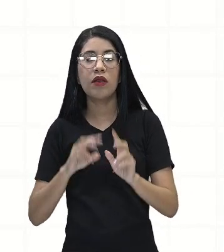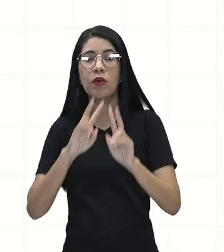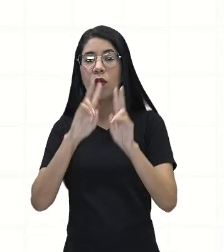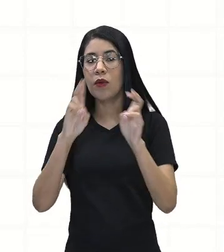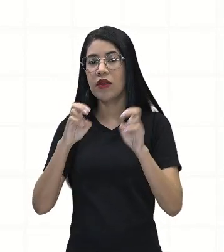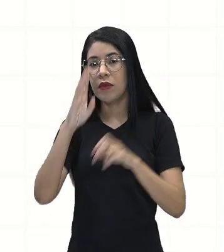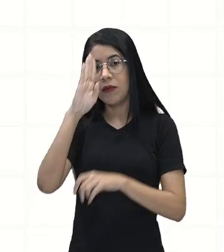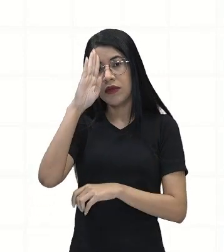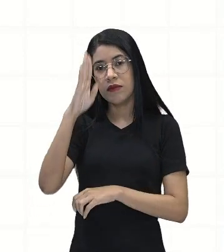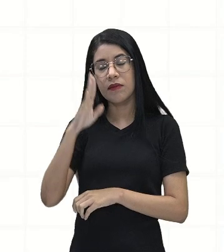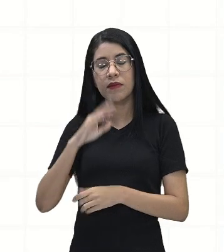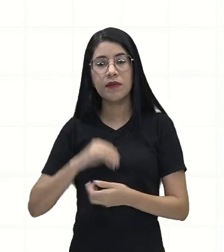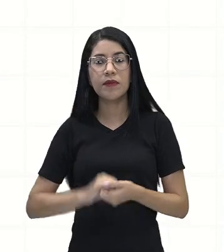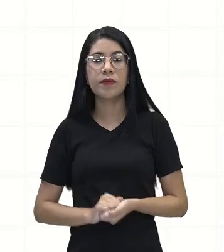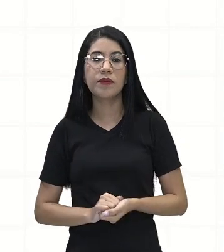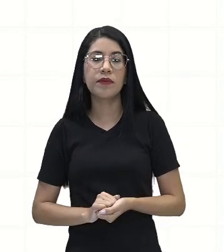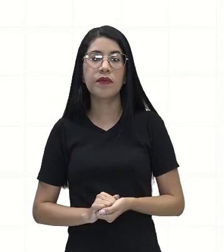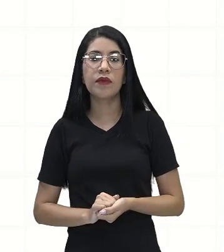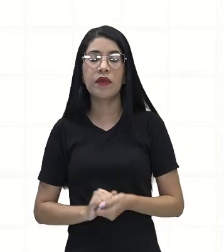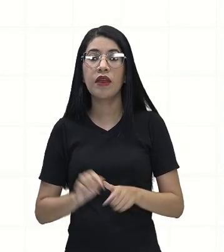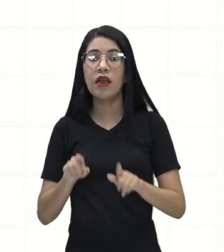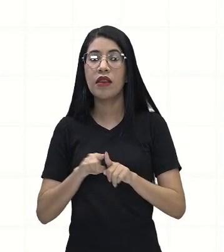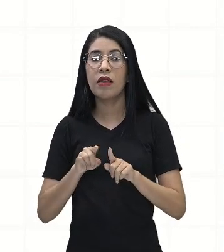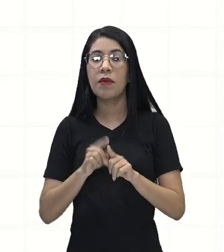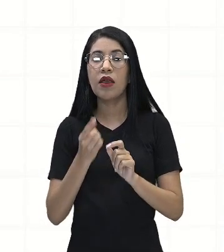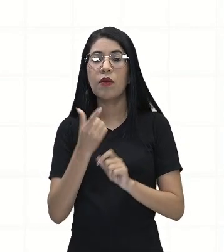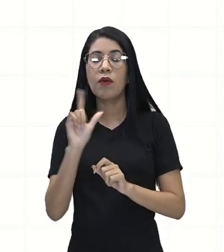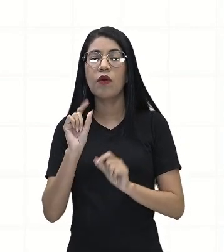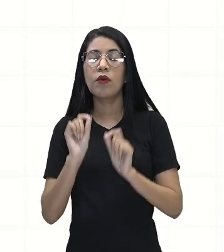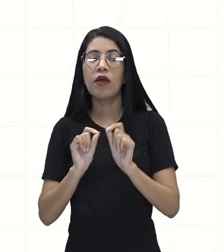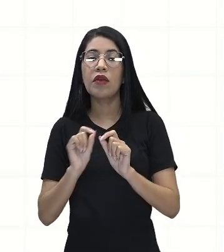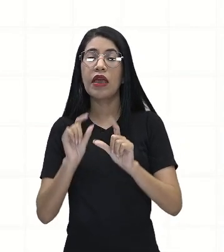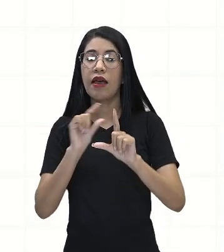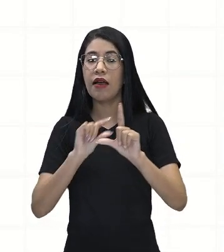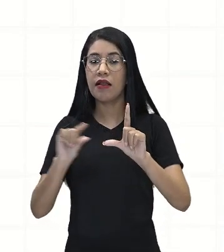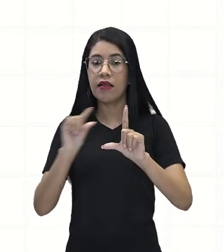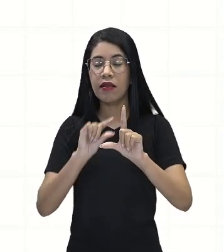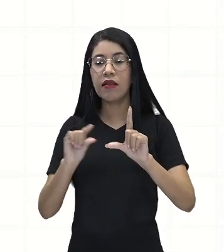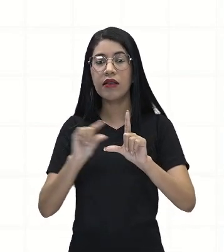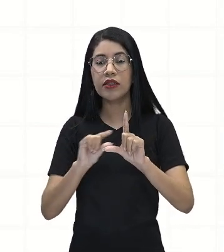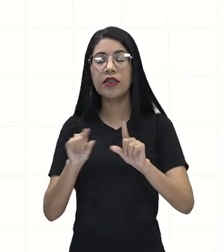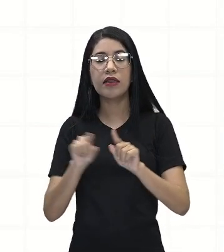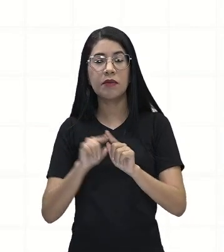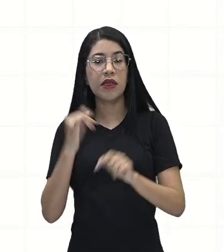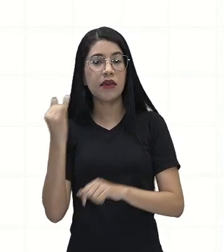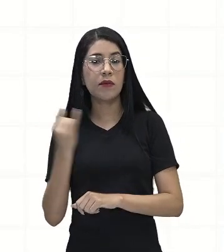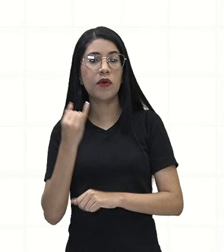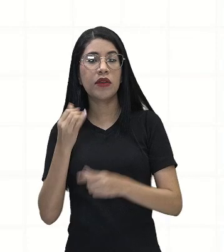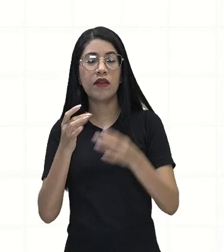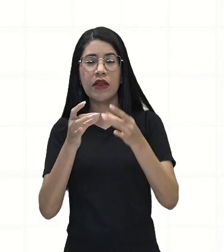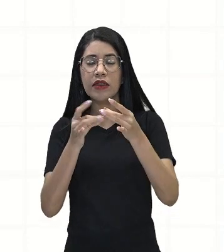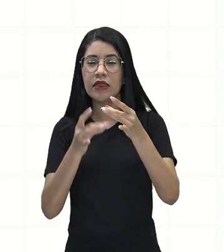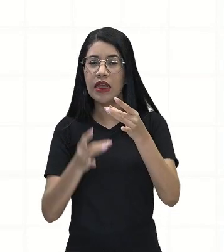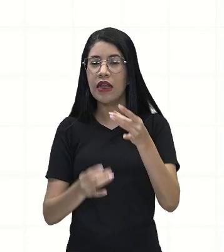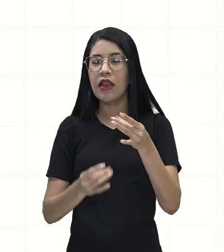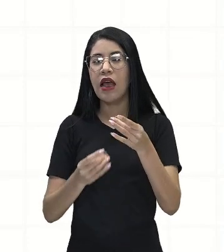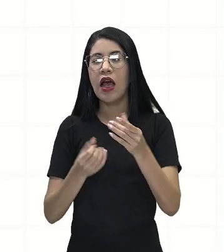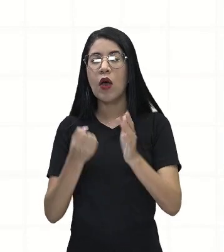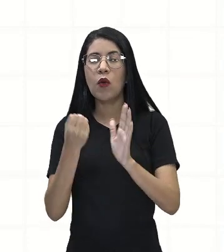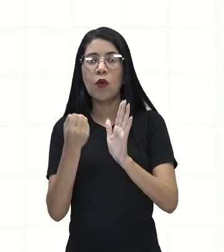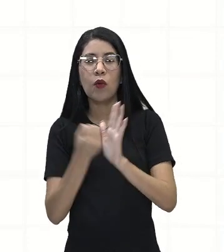do gráfico. O outro elemento essencial dos gráficos é a legenda, que ela vai descrever os símbolos que